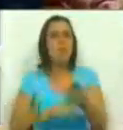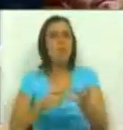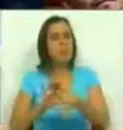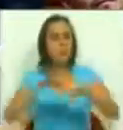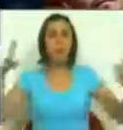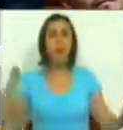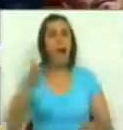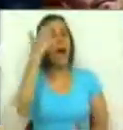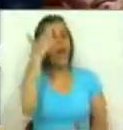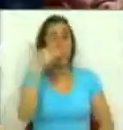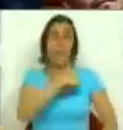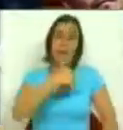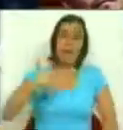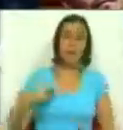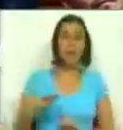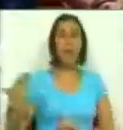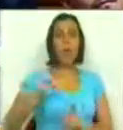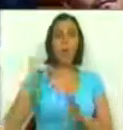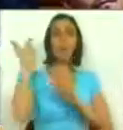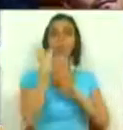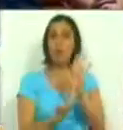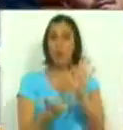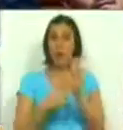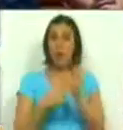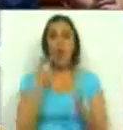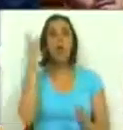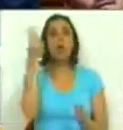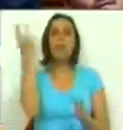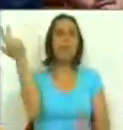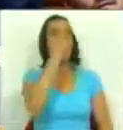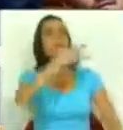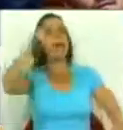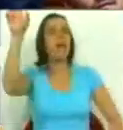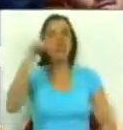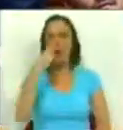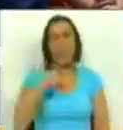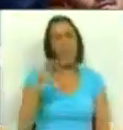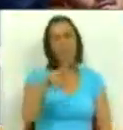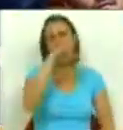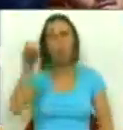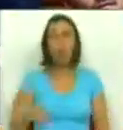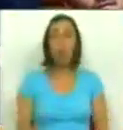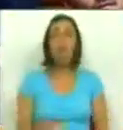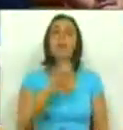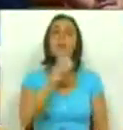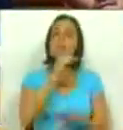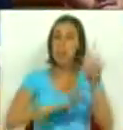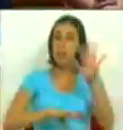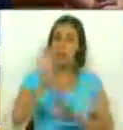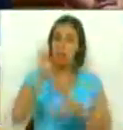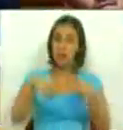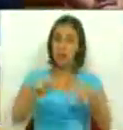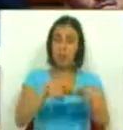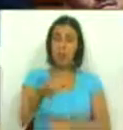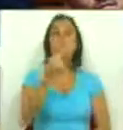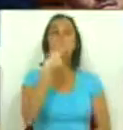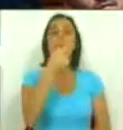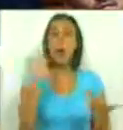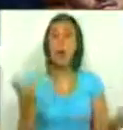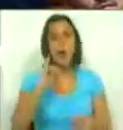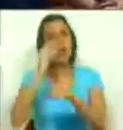realidade. Considerar que a saúde é um direito constitucional que sobrevive eternamente é um erro. As medidas tomadas na política do